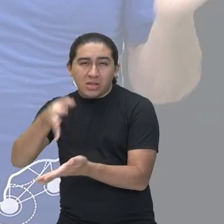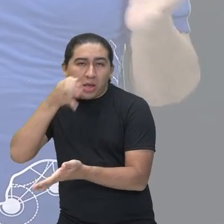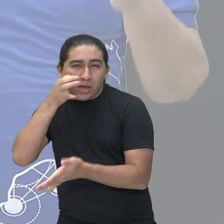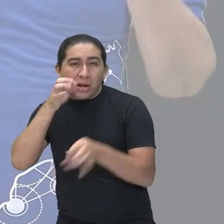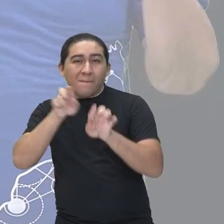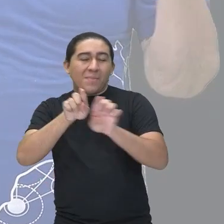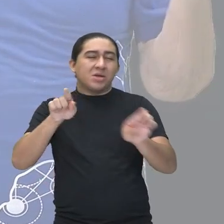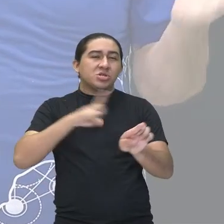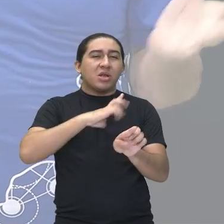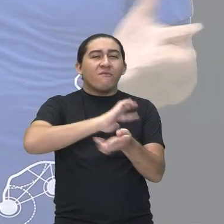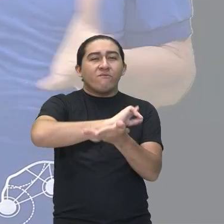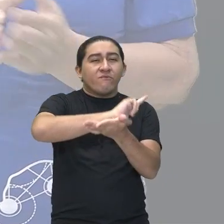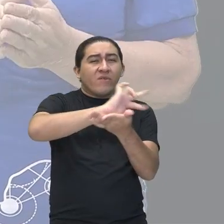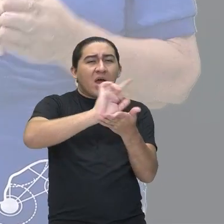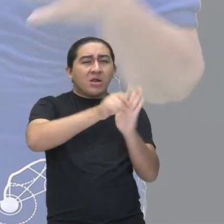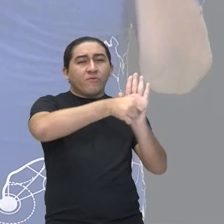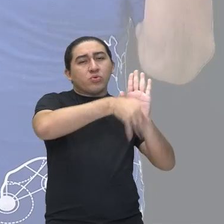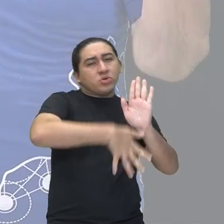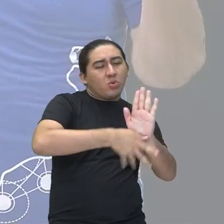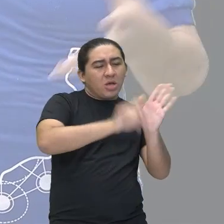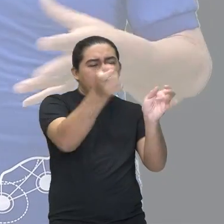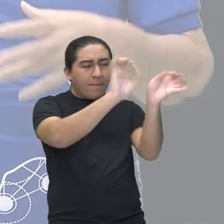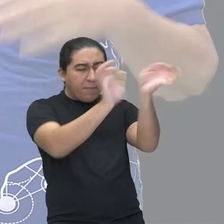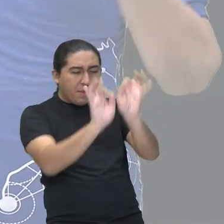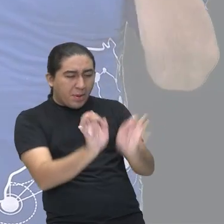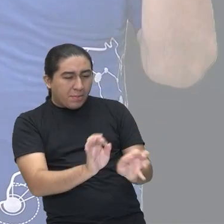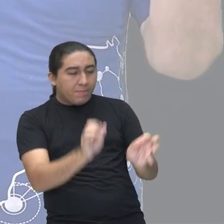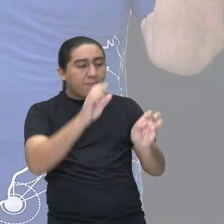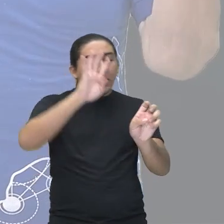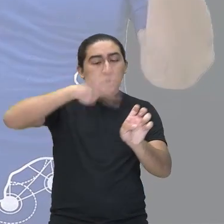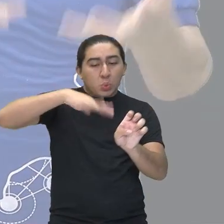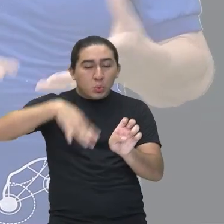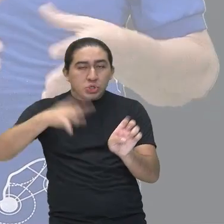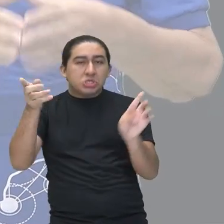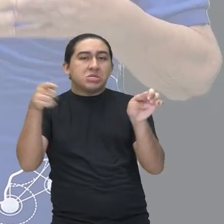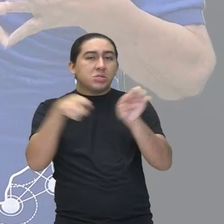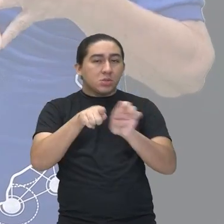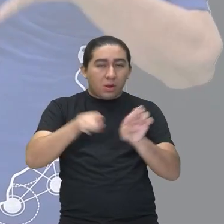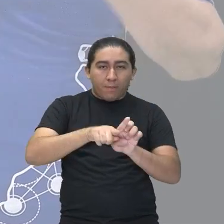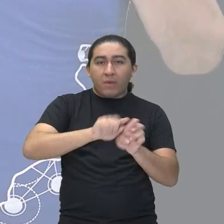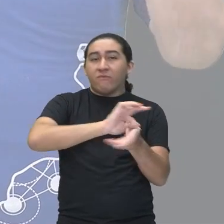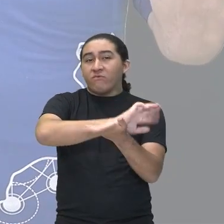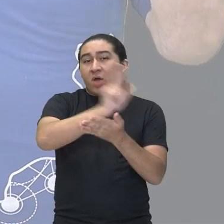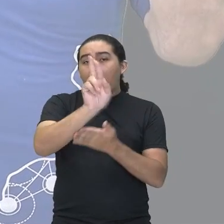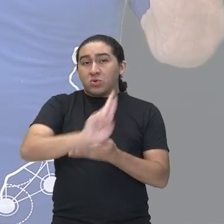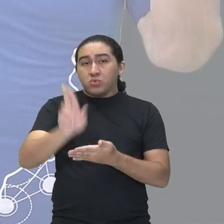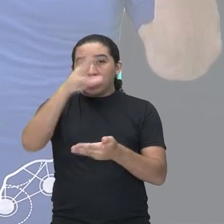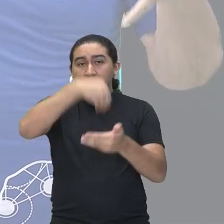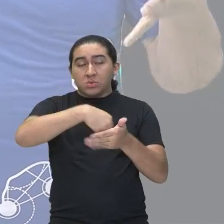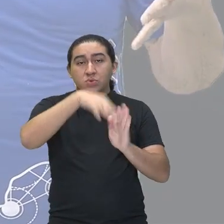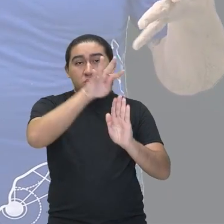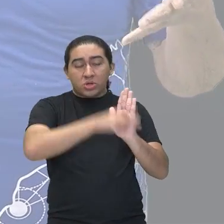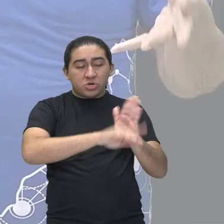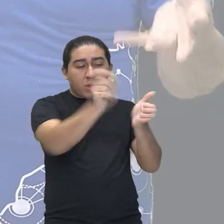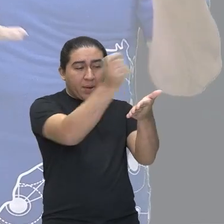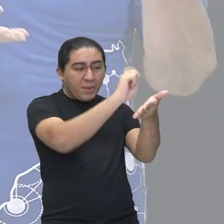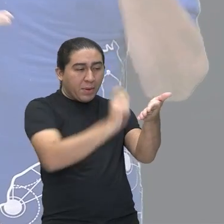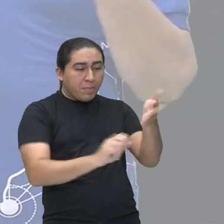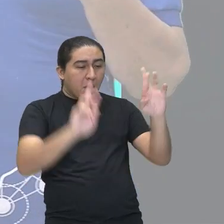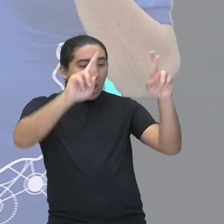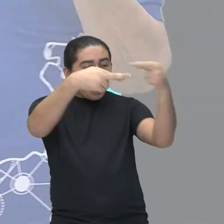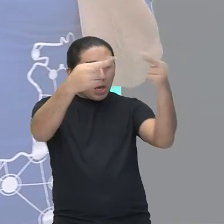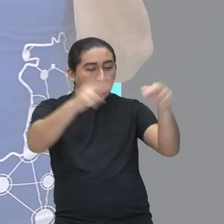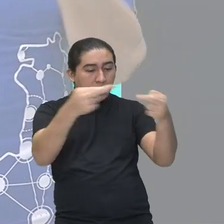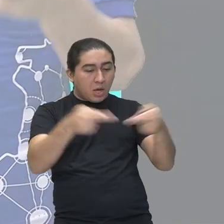de flores, floreadas mesmo, de mitologia, de figuras de linguagem, de rimas,